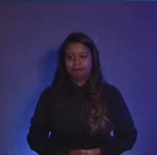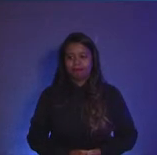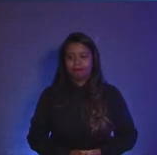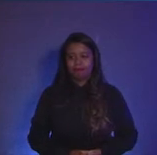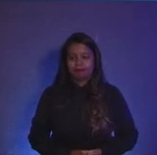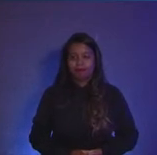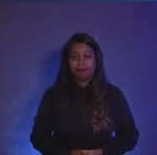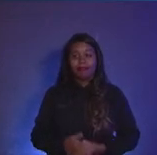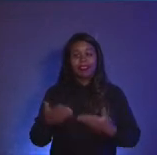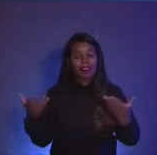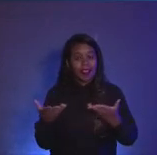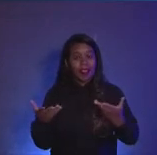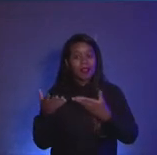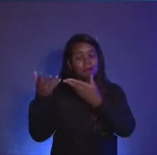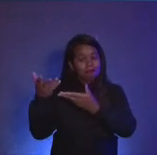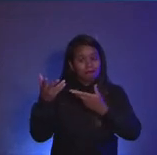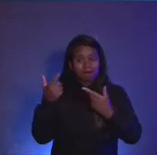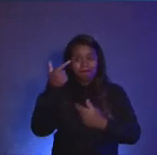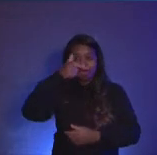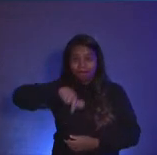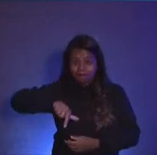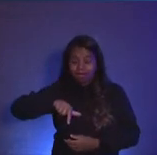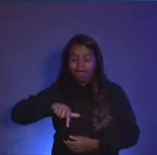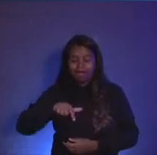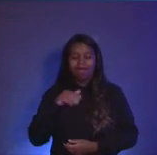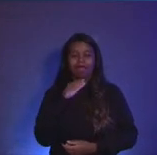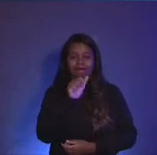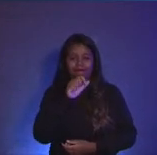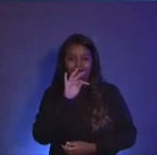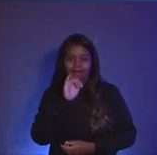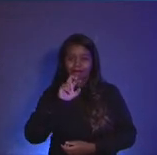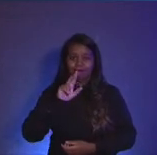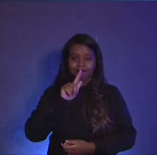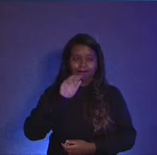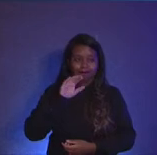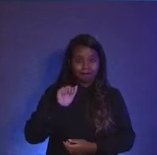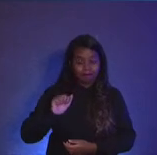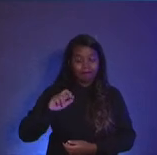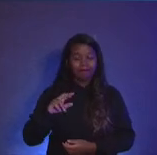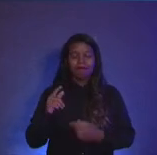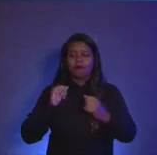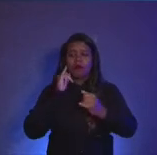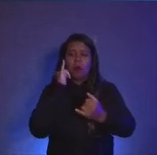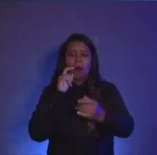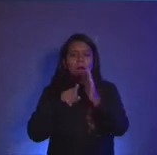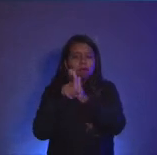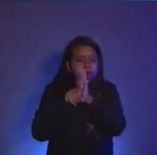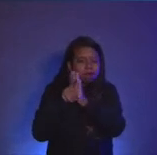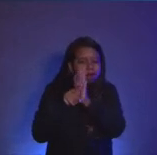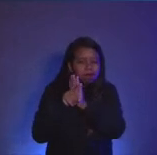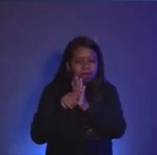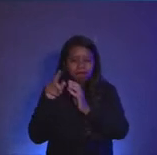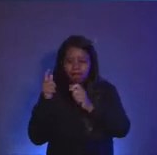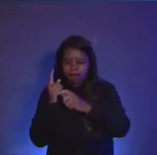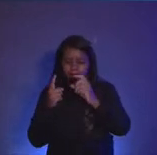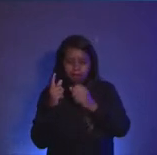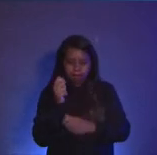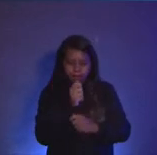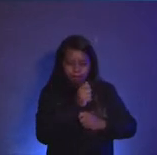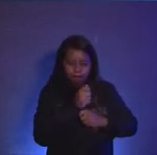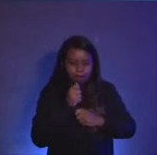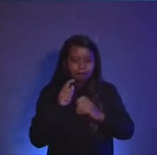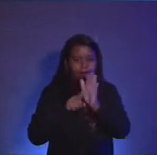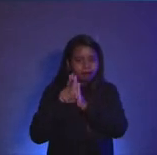Bom, vamos passar agora para a nossa próxima categoria, que é a categoria Investigação. Essa categoria